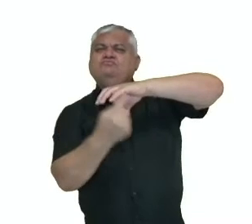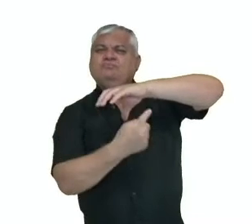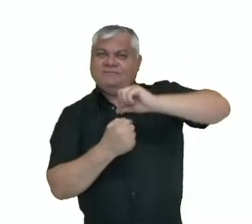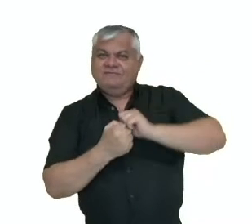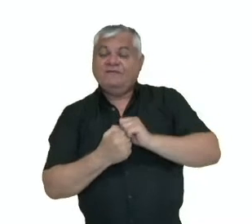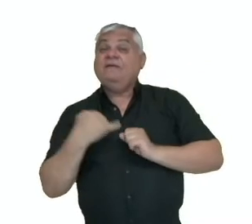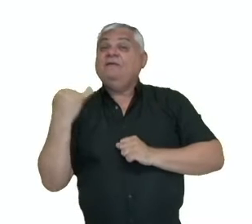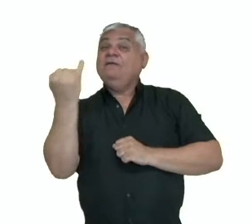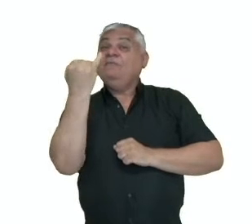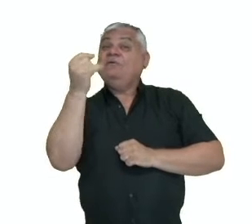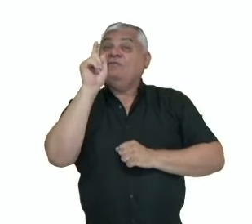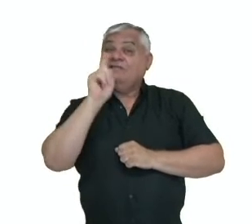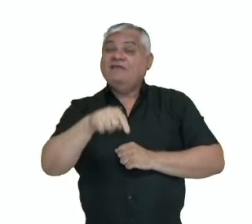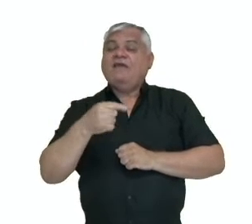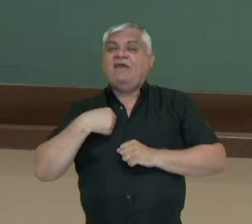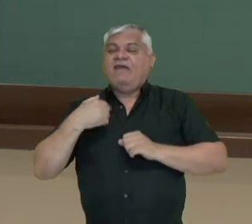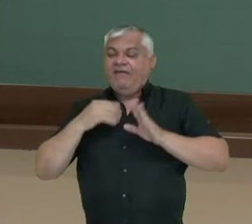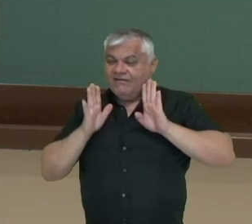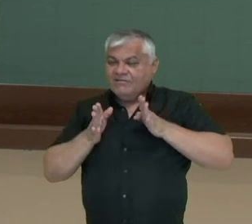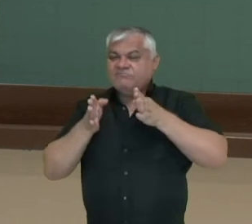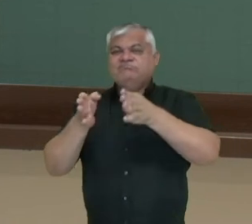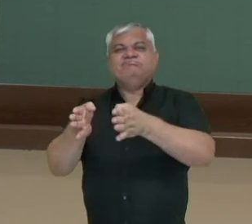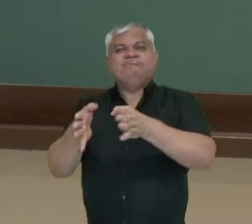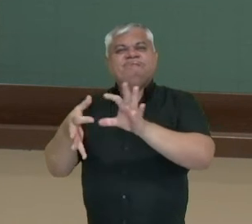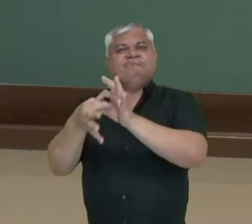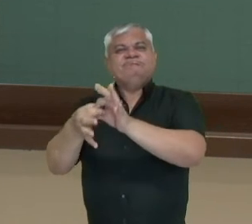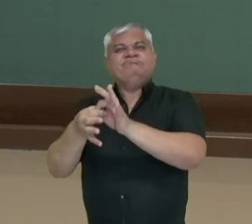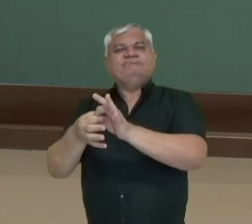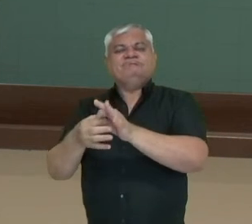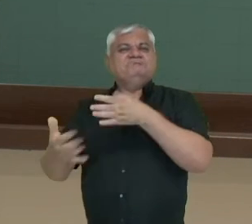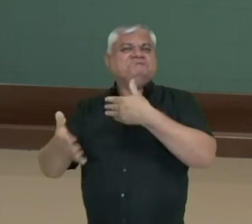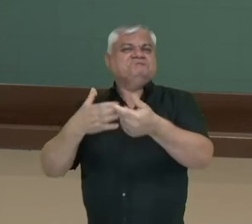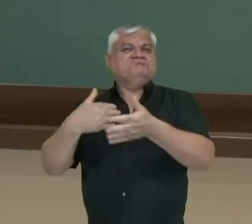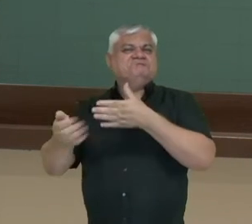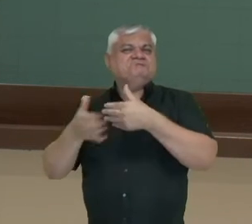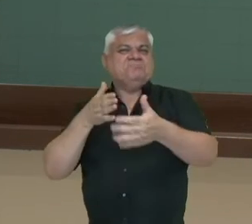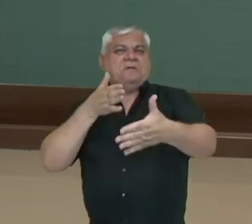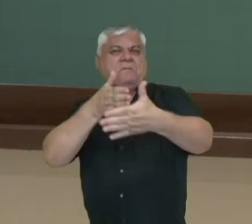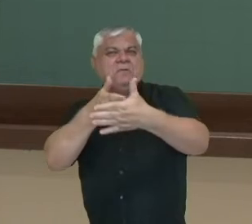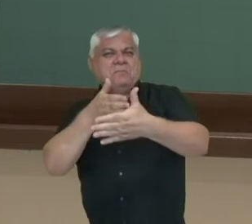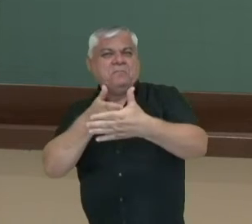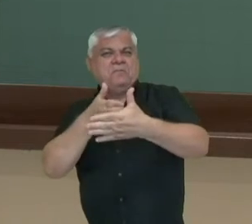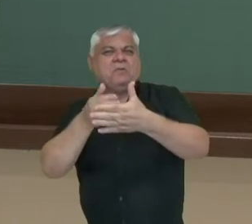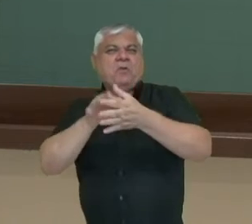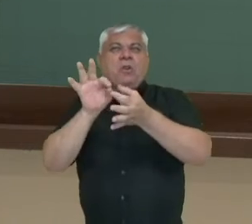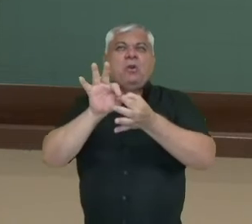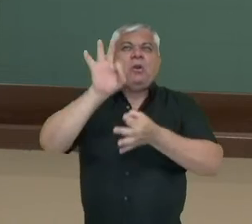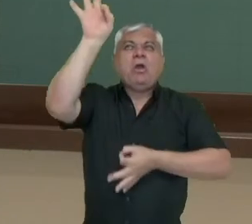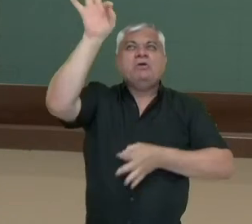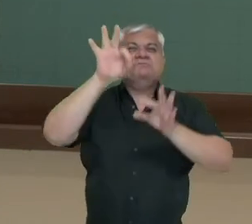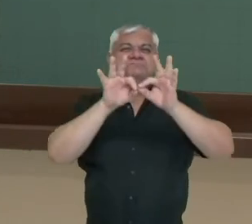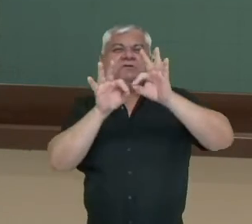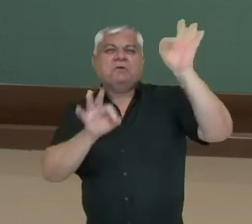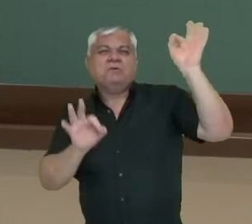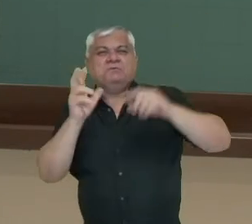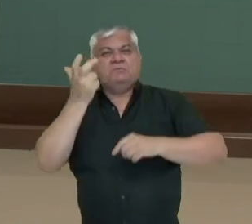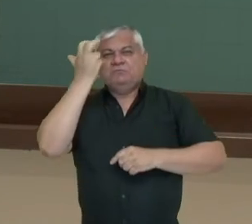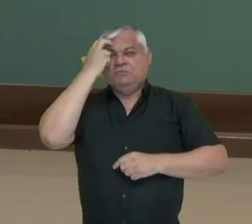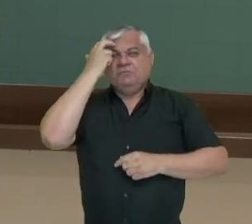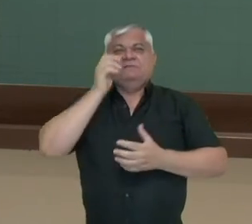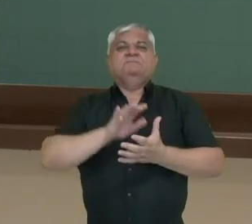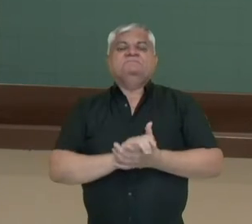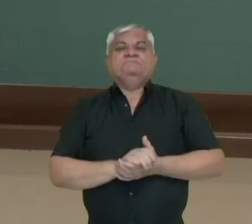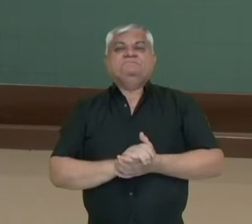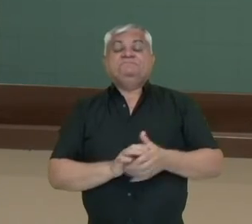é agir em prol do bem comum, independentemente de barreiras geográficas ou culturais.